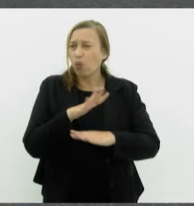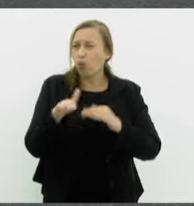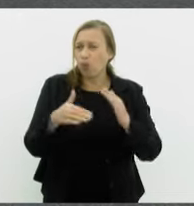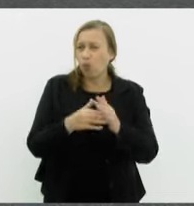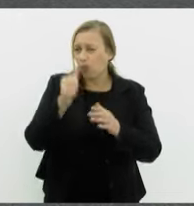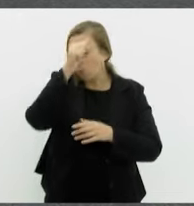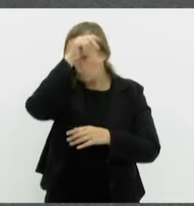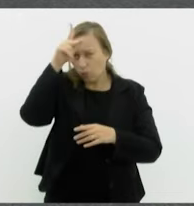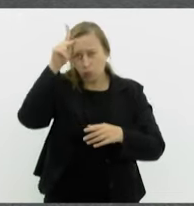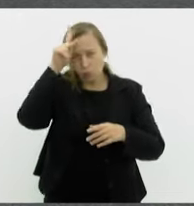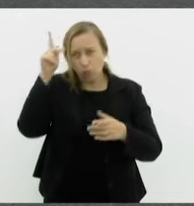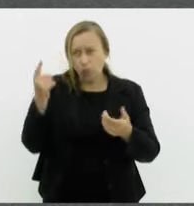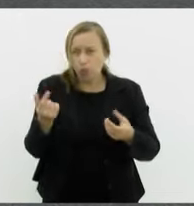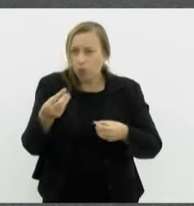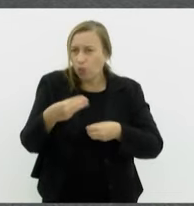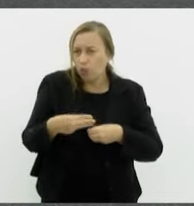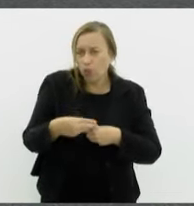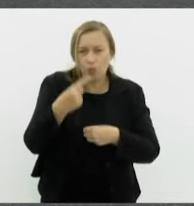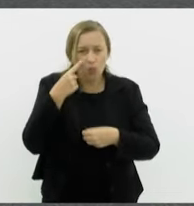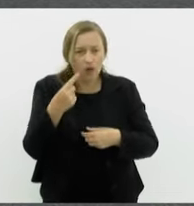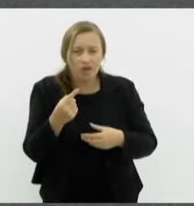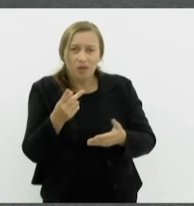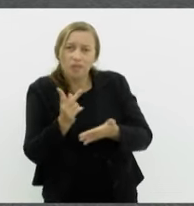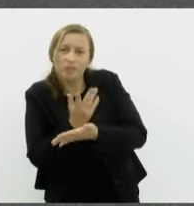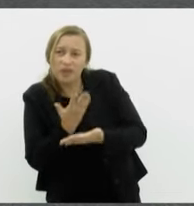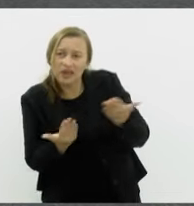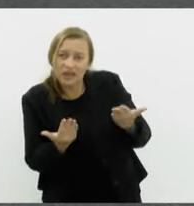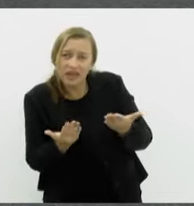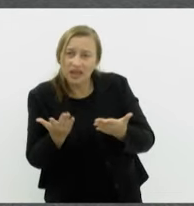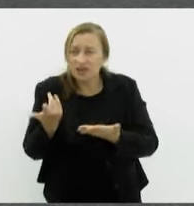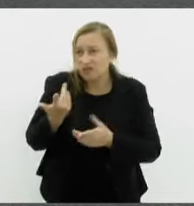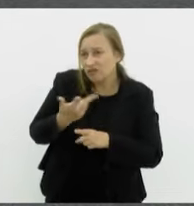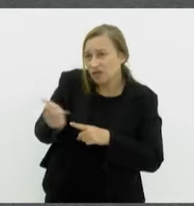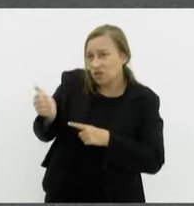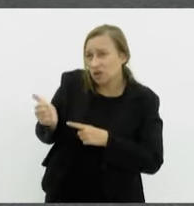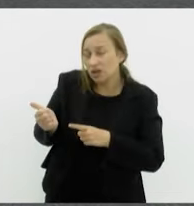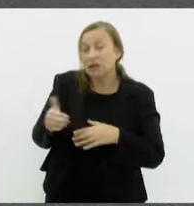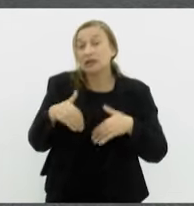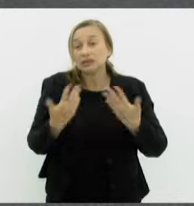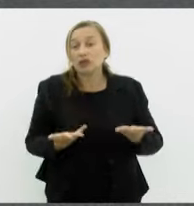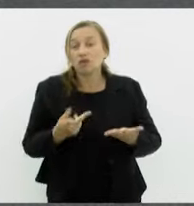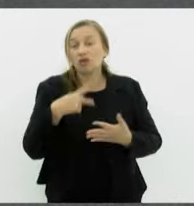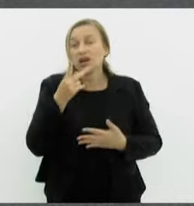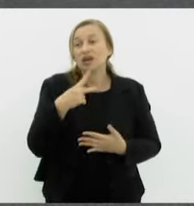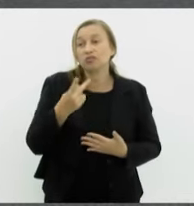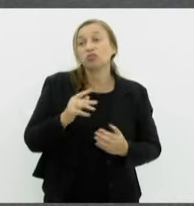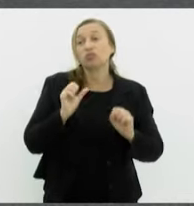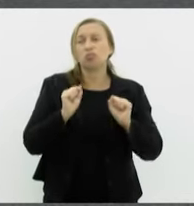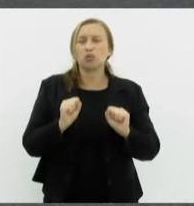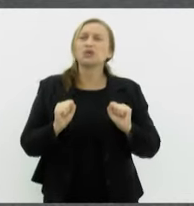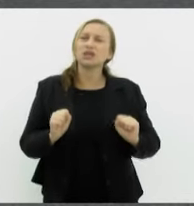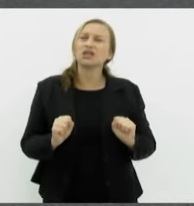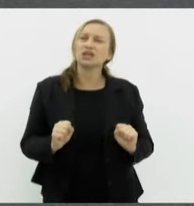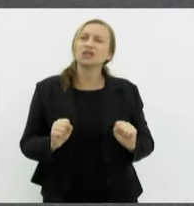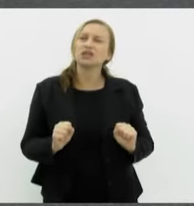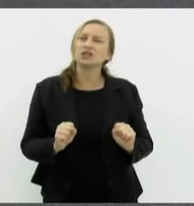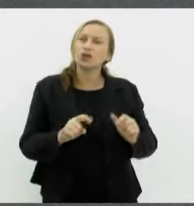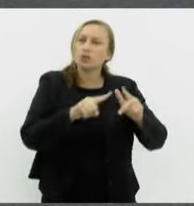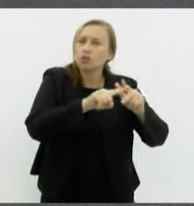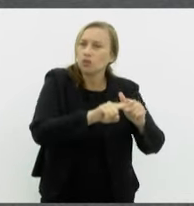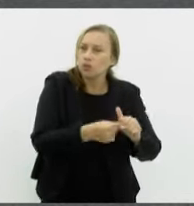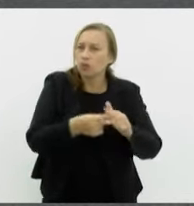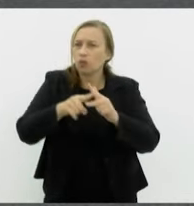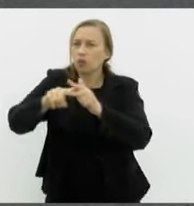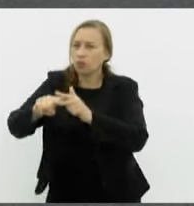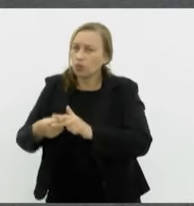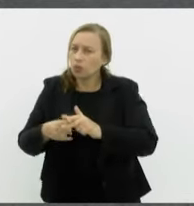municípios de olho, se iam ganhar, se iam perder. Então, nós dissemos que ela poderia ser, em ajustes finos, não